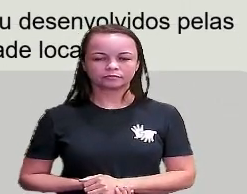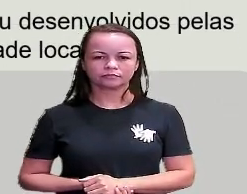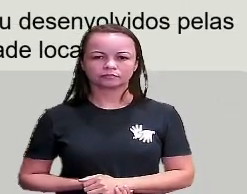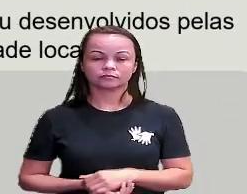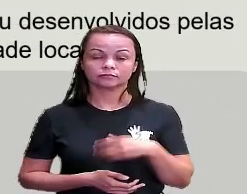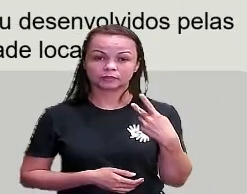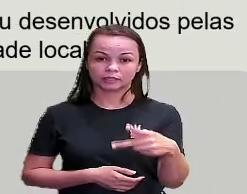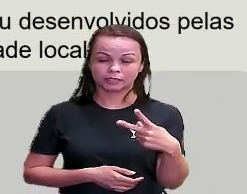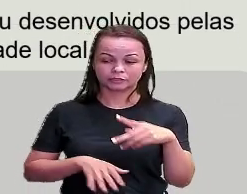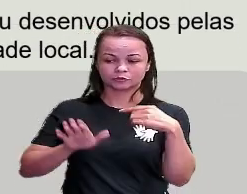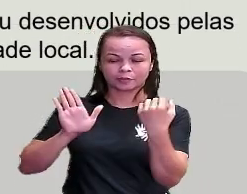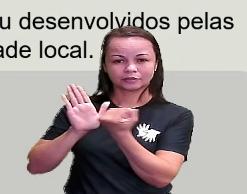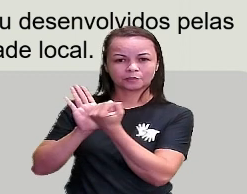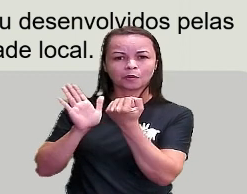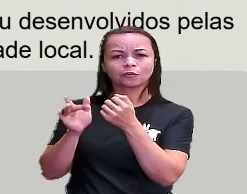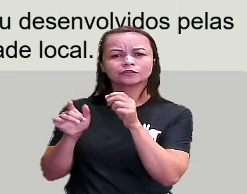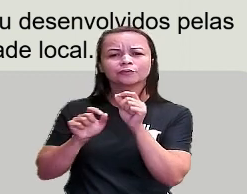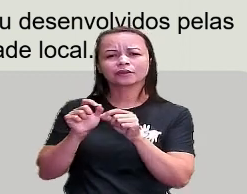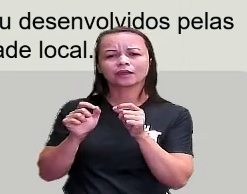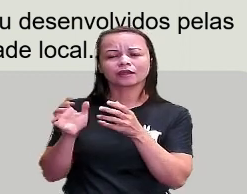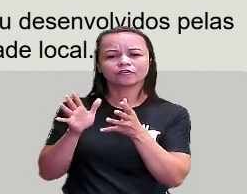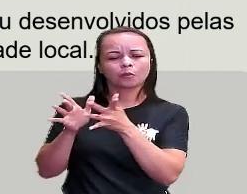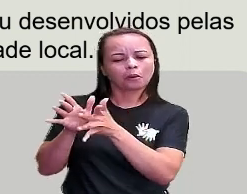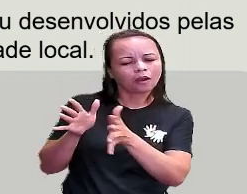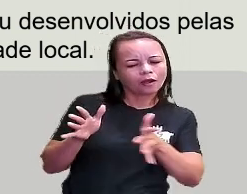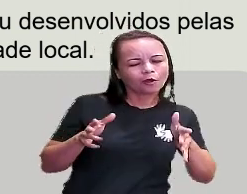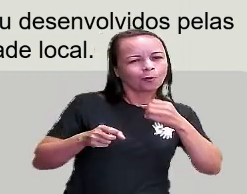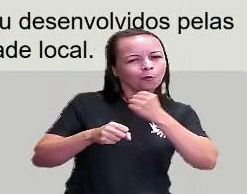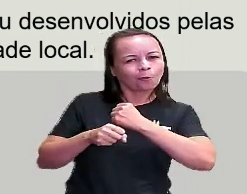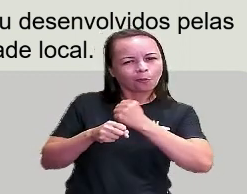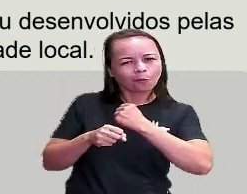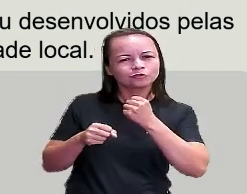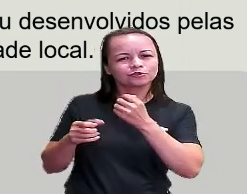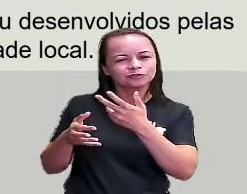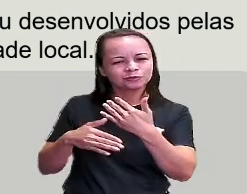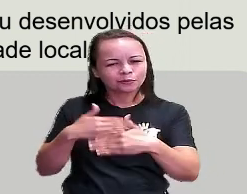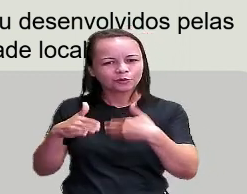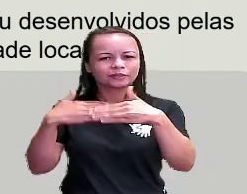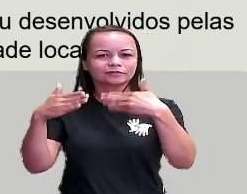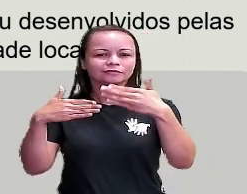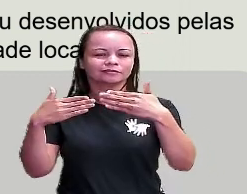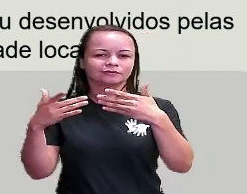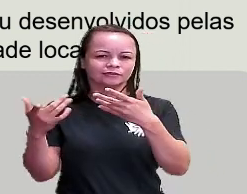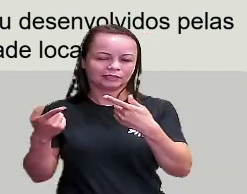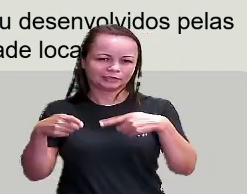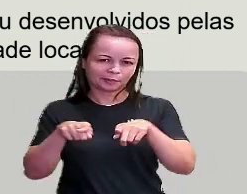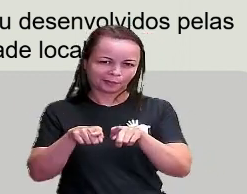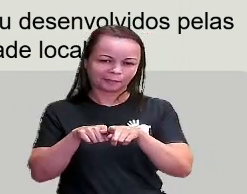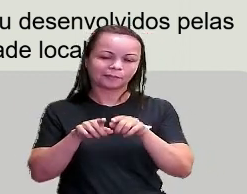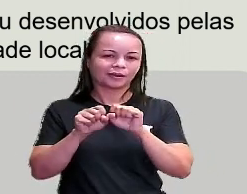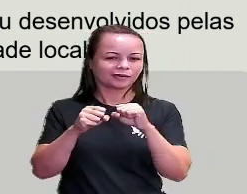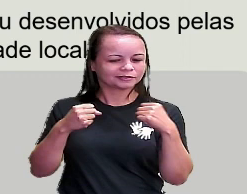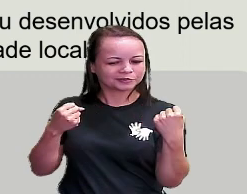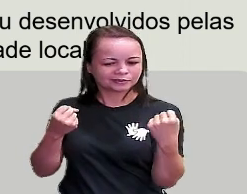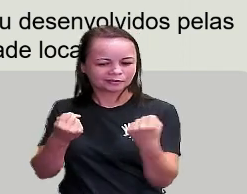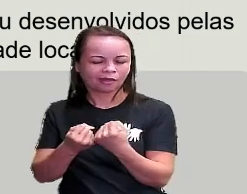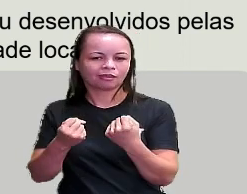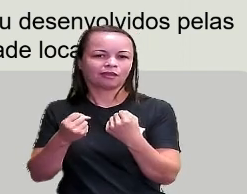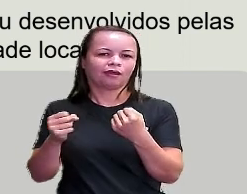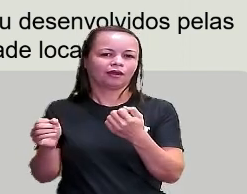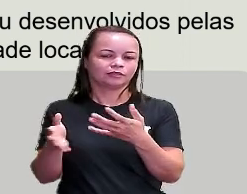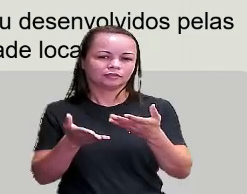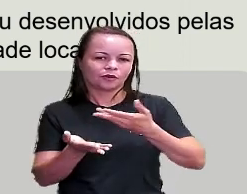Esses patrimônios foram, ao longo do tempo, construídos ou desenvolvidos pelas sociedades, estão